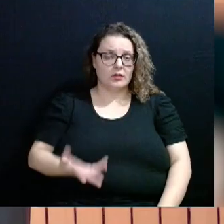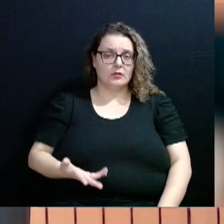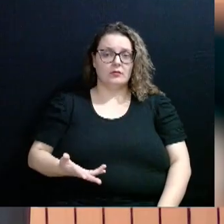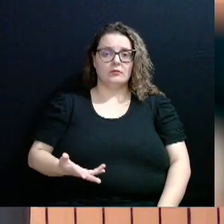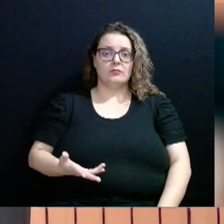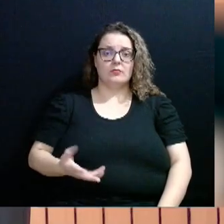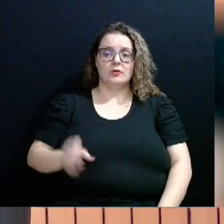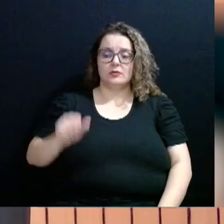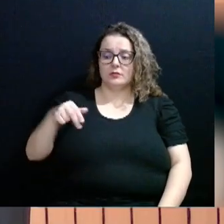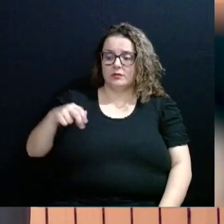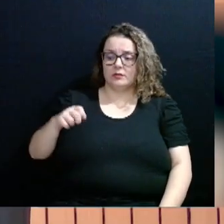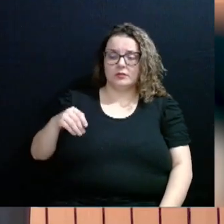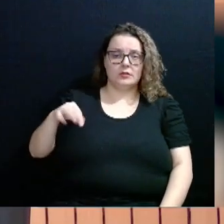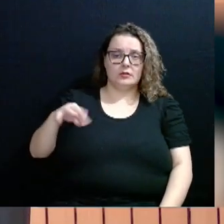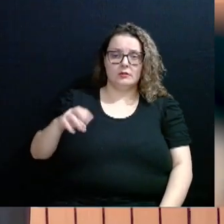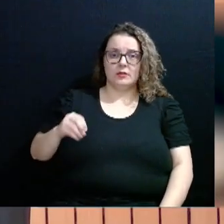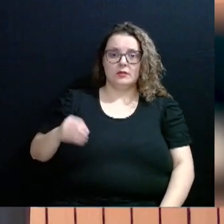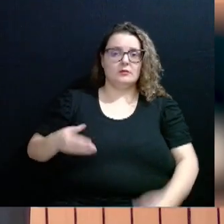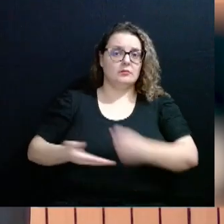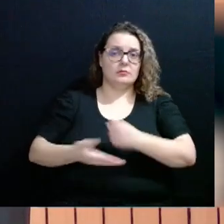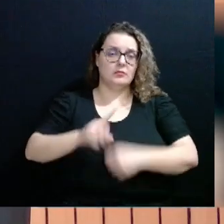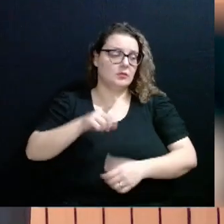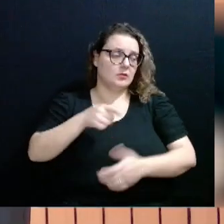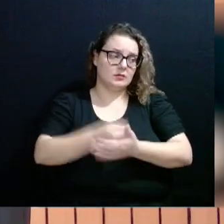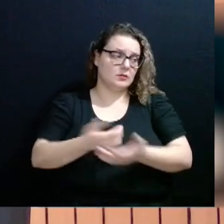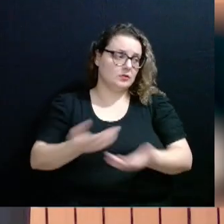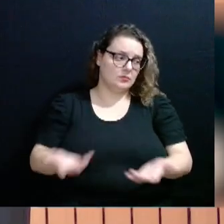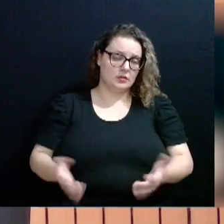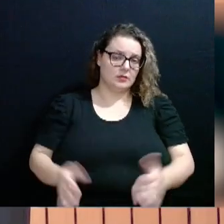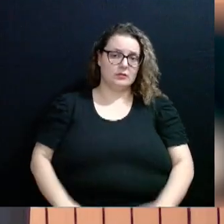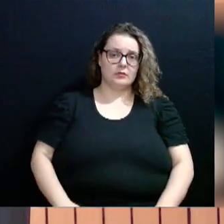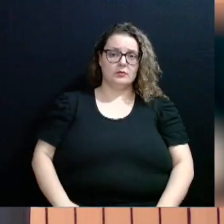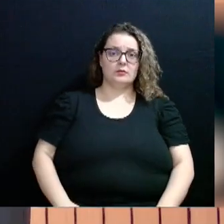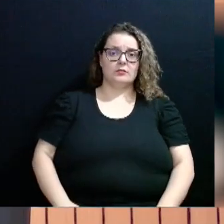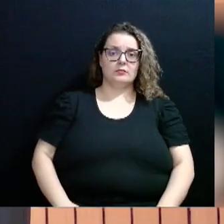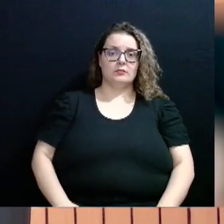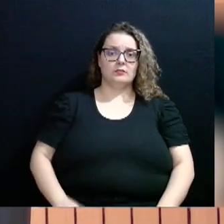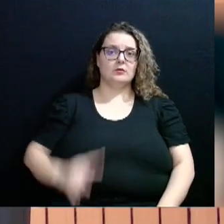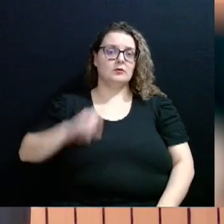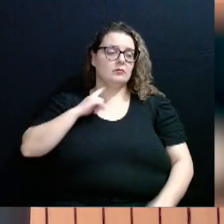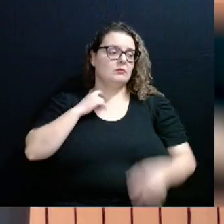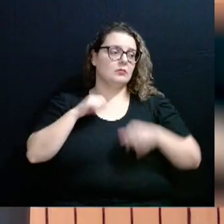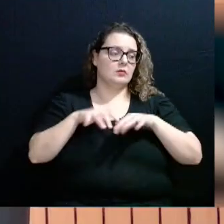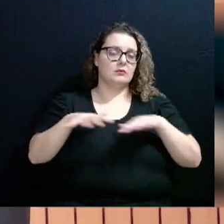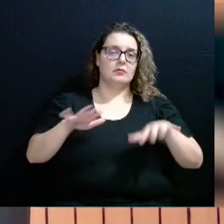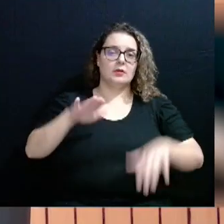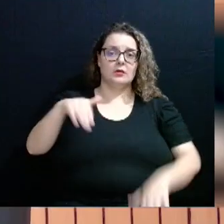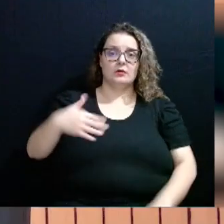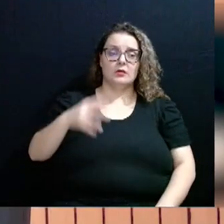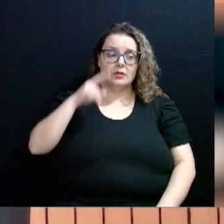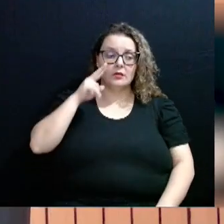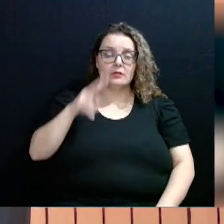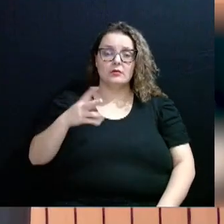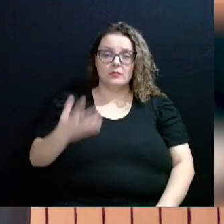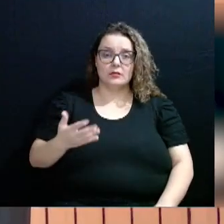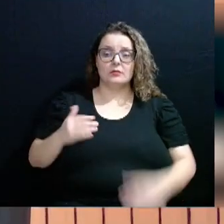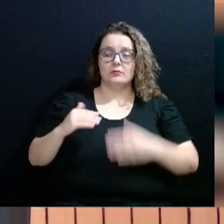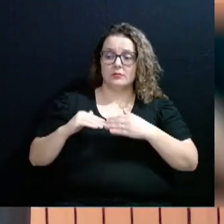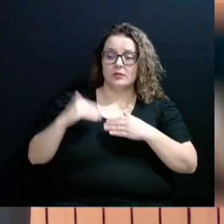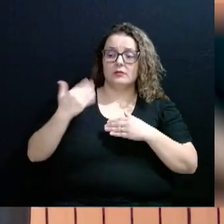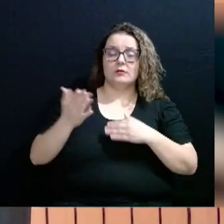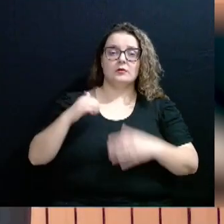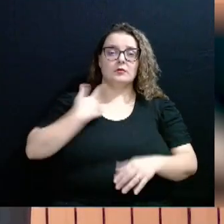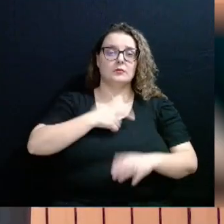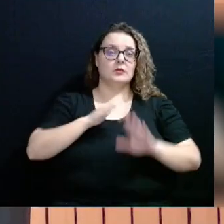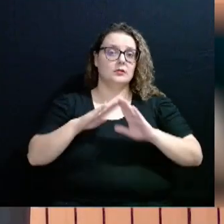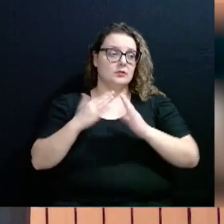básico não ser cumprido. E a poluição, quando a gente olha para fora da nossa escola, quando